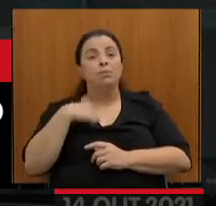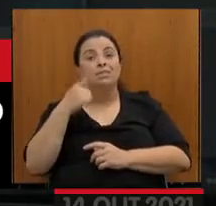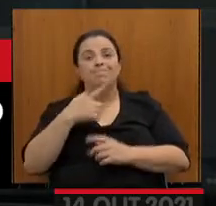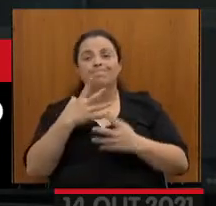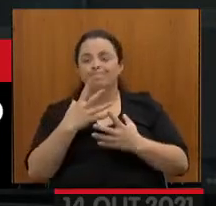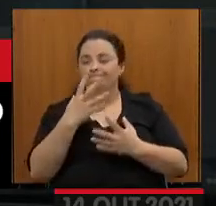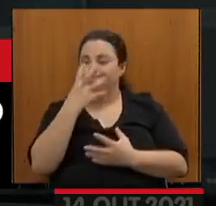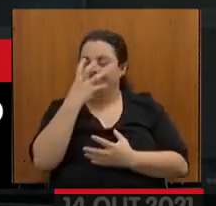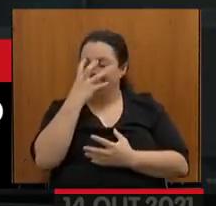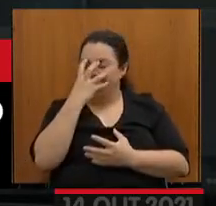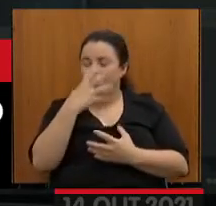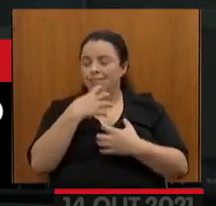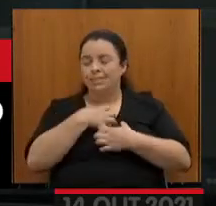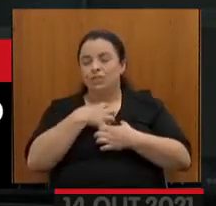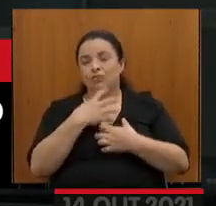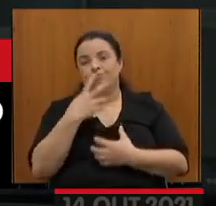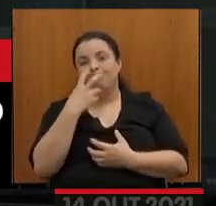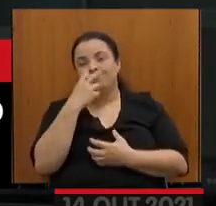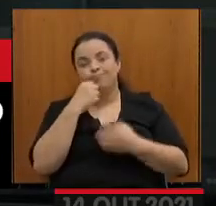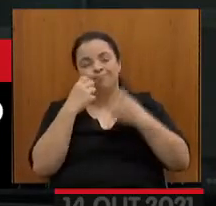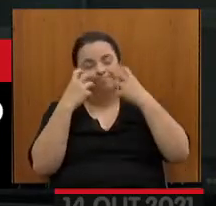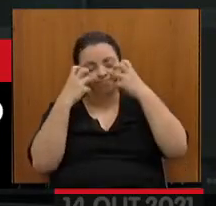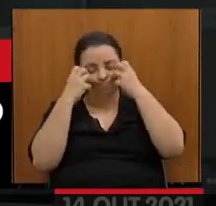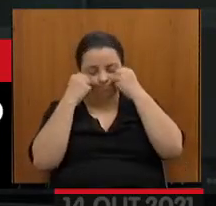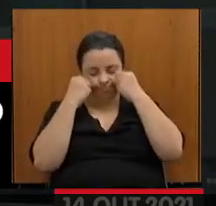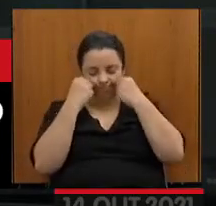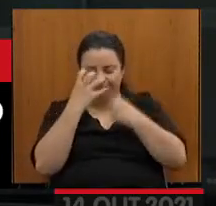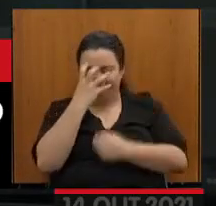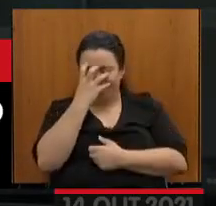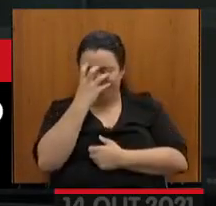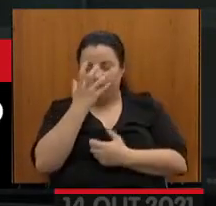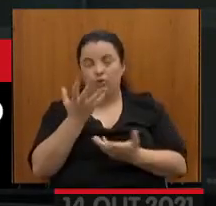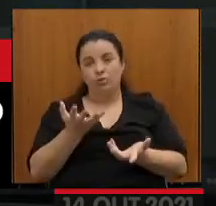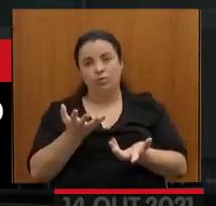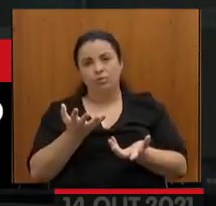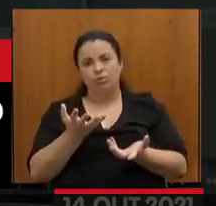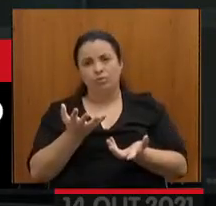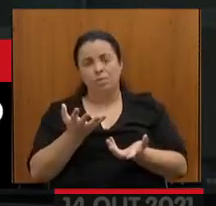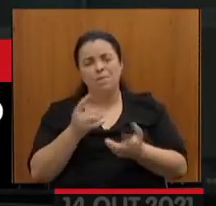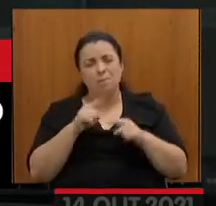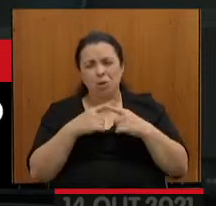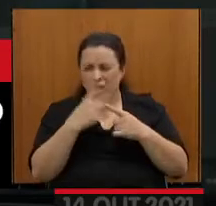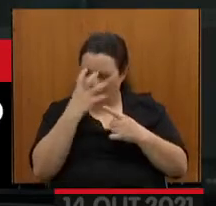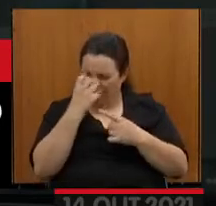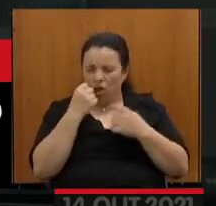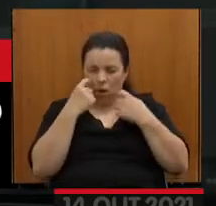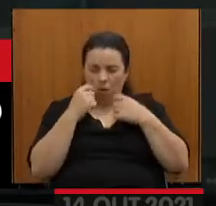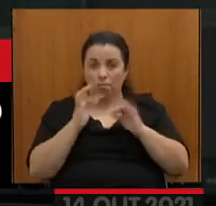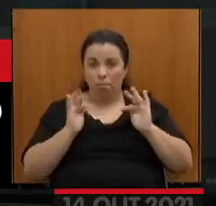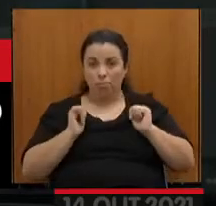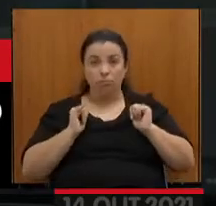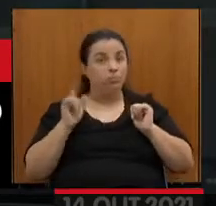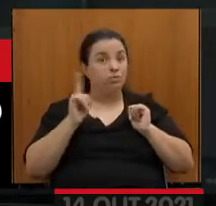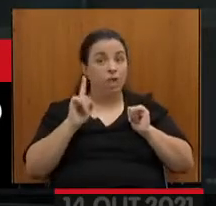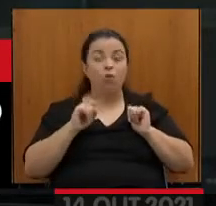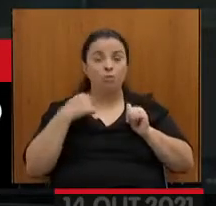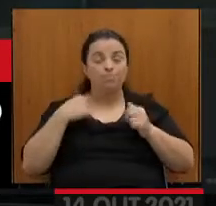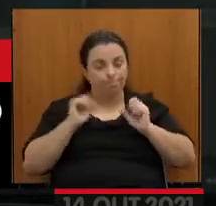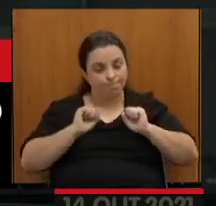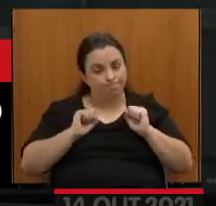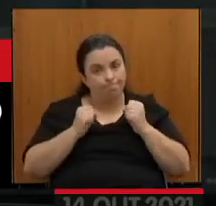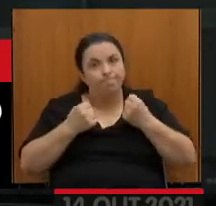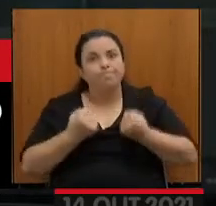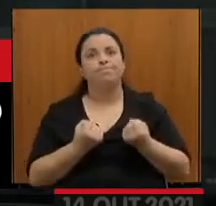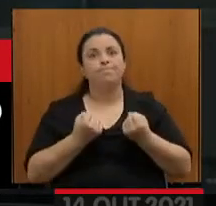envergonhar. Se envergonhar para que a gente possa fazer alguma coisa. Esses são os dados ainda parciais a